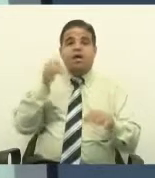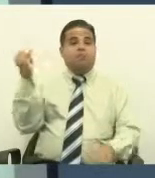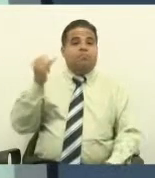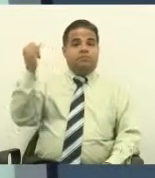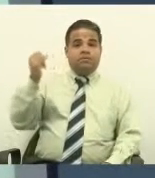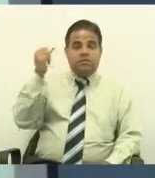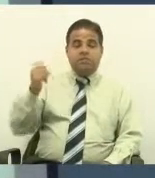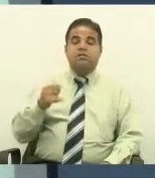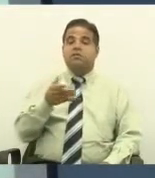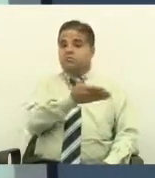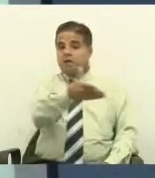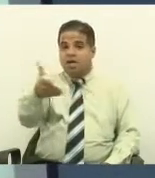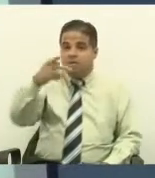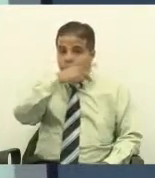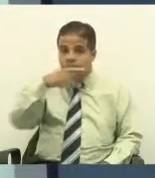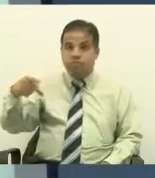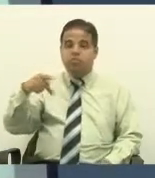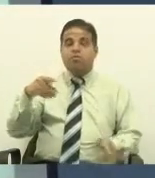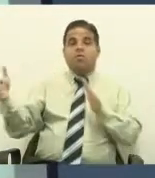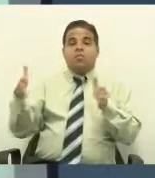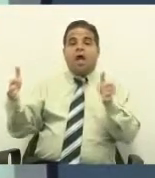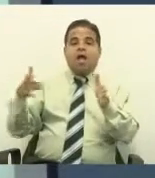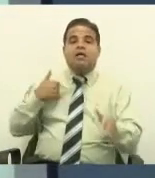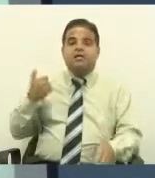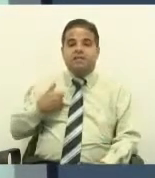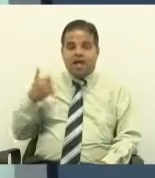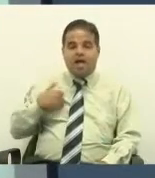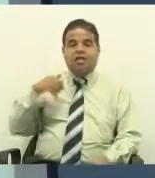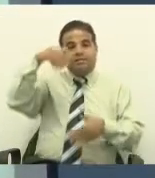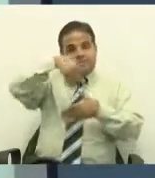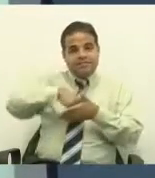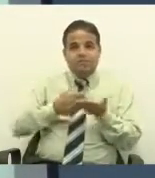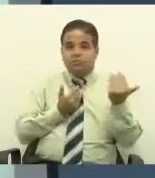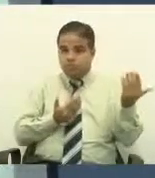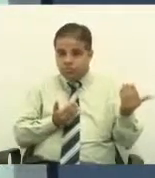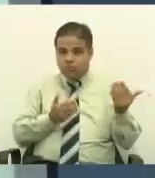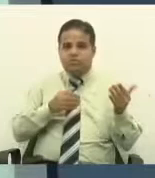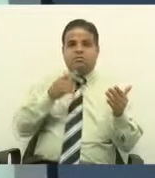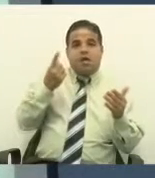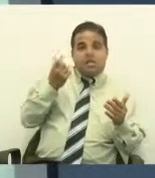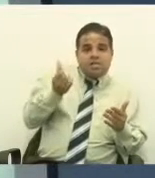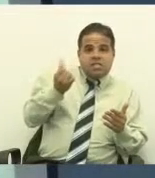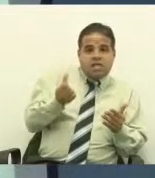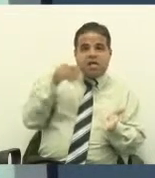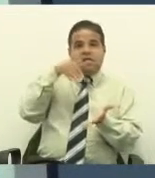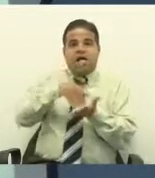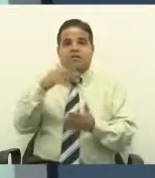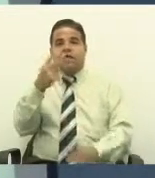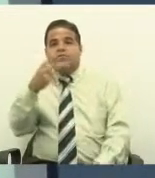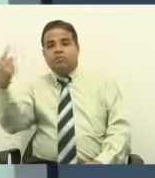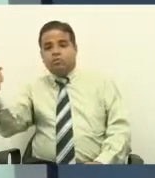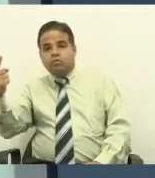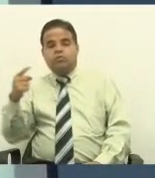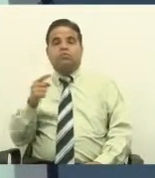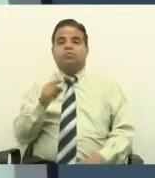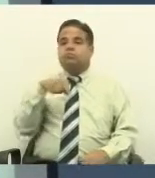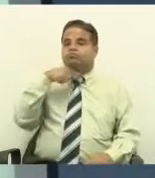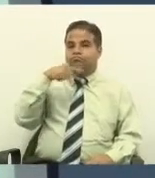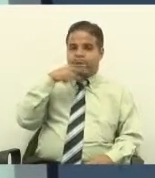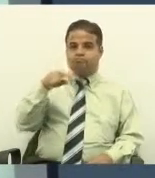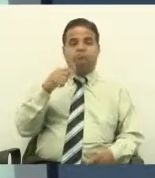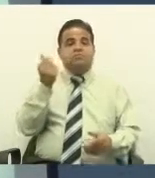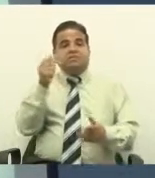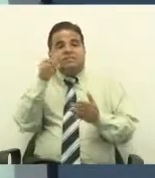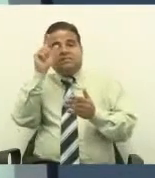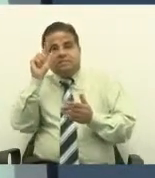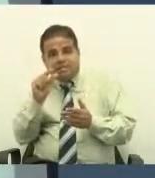importante para o público da faixa etária contemplada no programa, jovens entre 16 e 21 anos em situação de vulnerabilidade